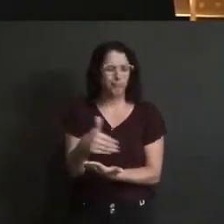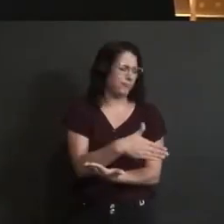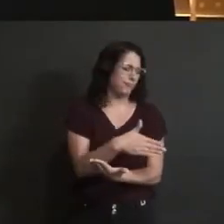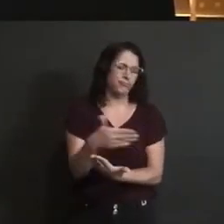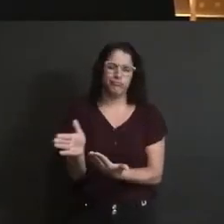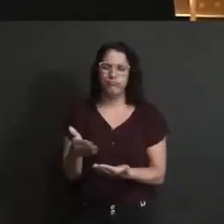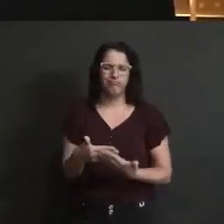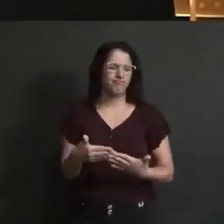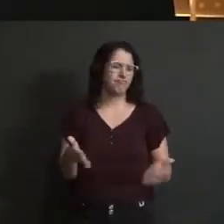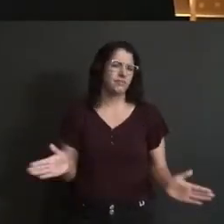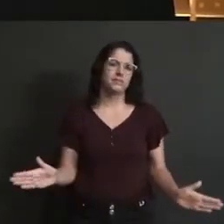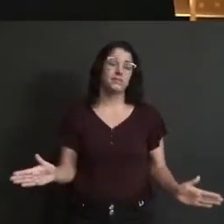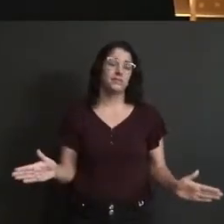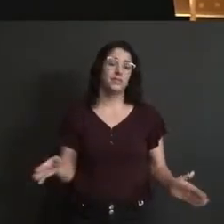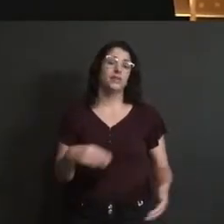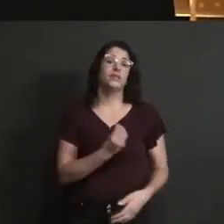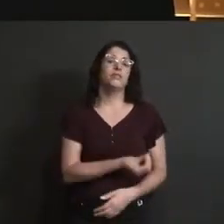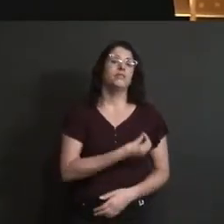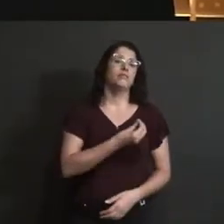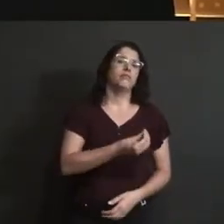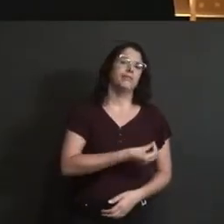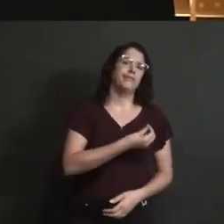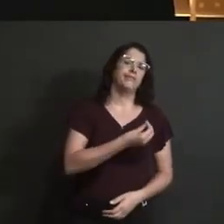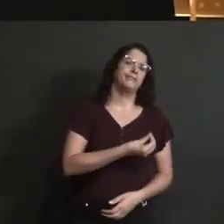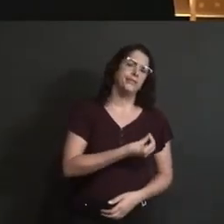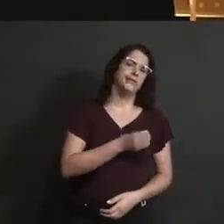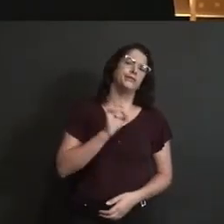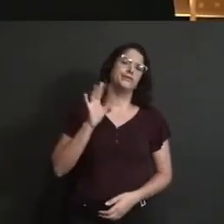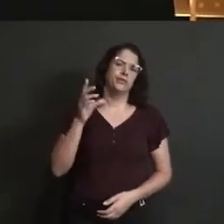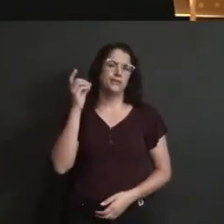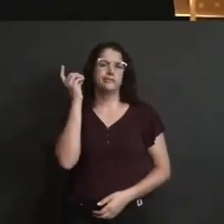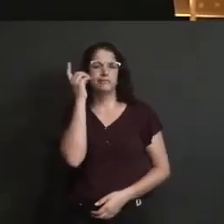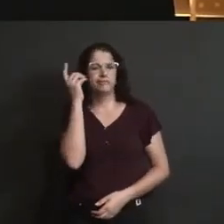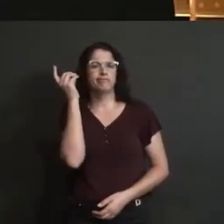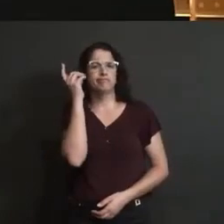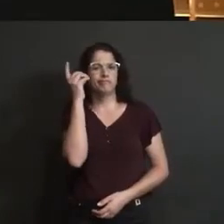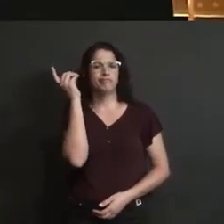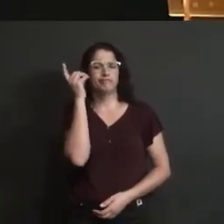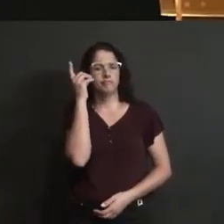Apenas vivendo cada dia.